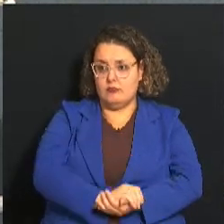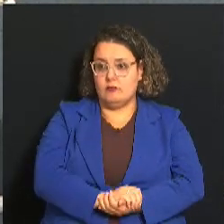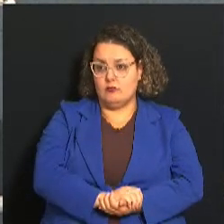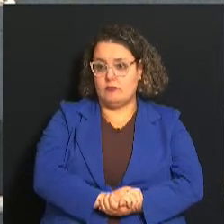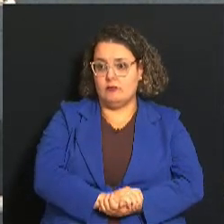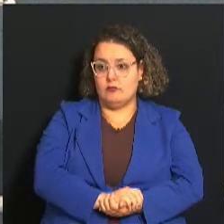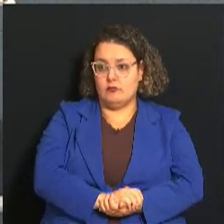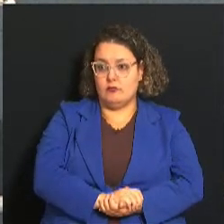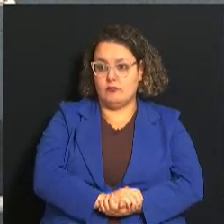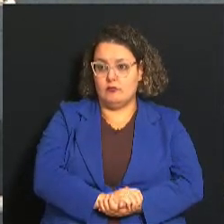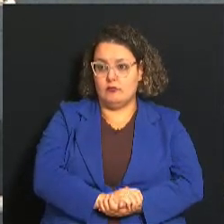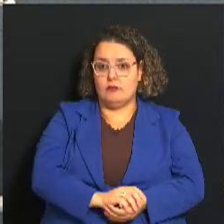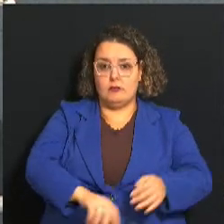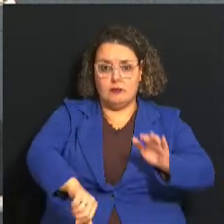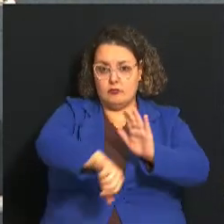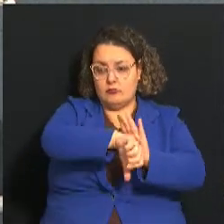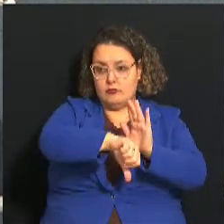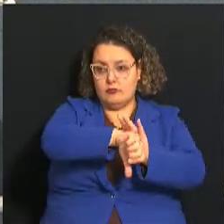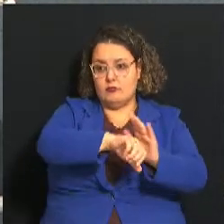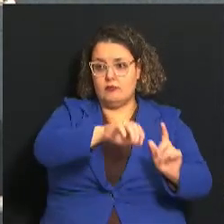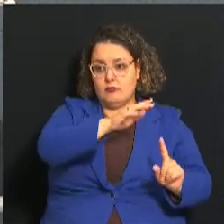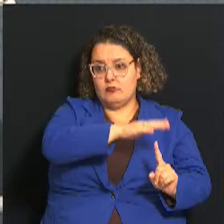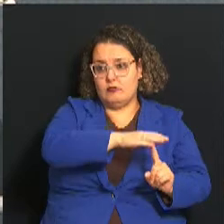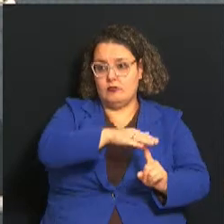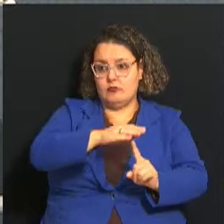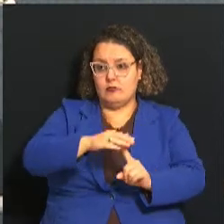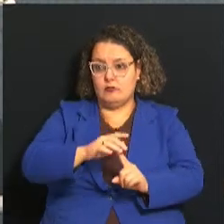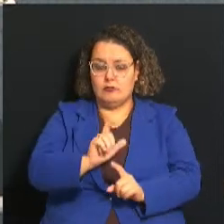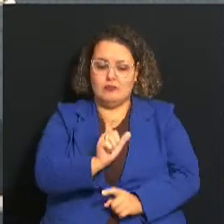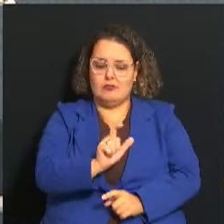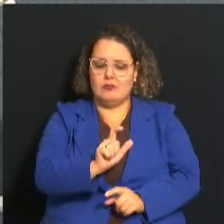questões, crimes ambientais, não é crimes que fala, mas